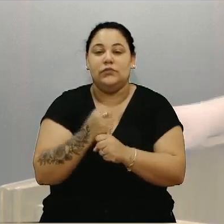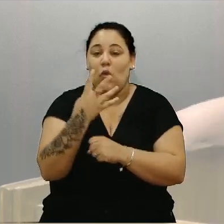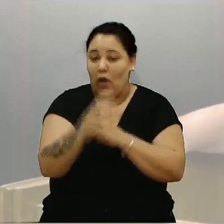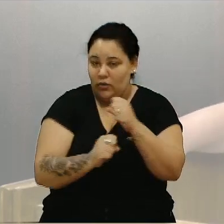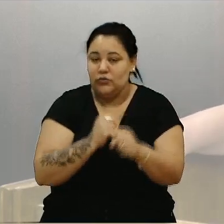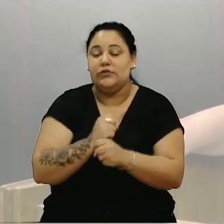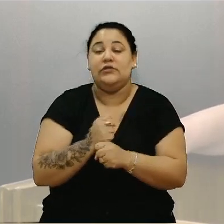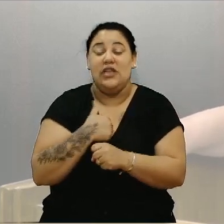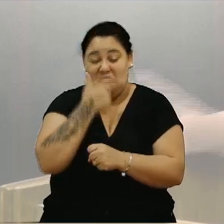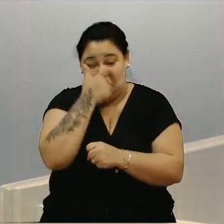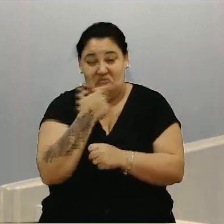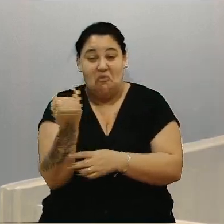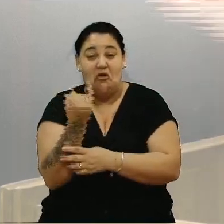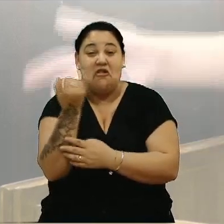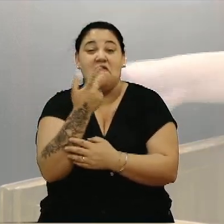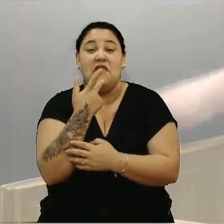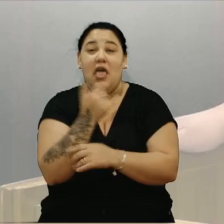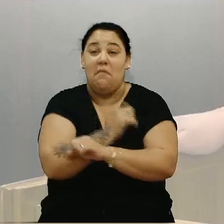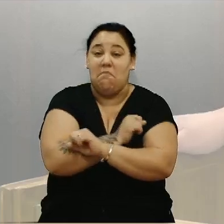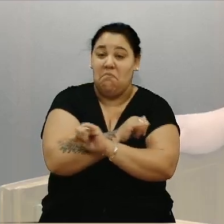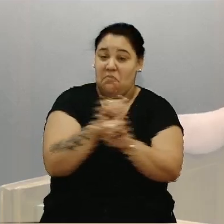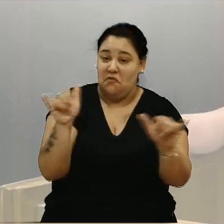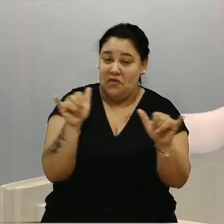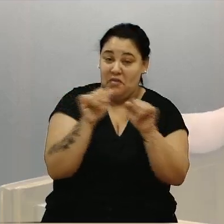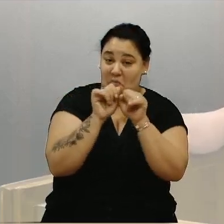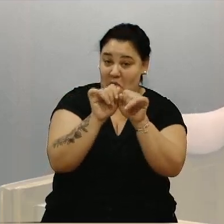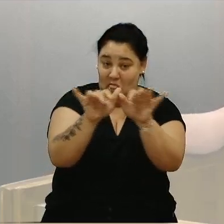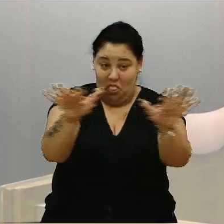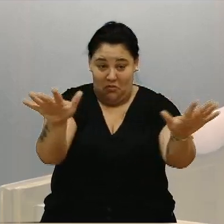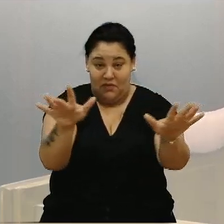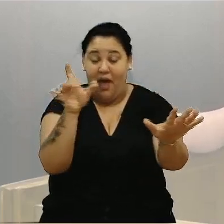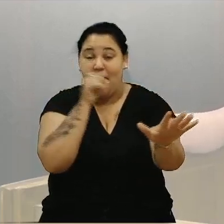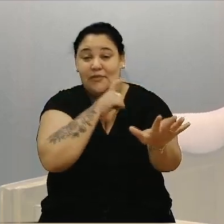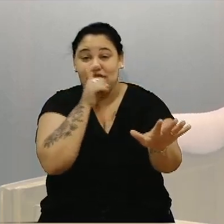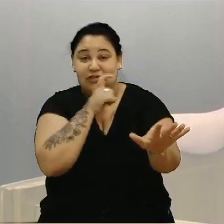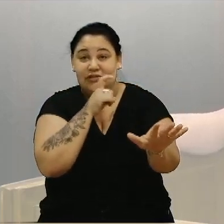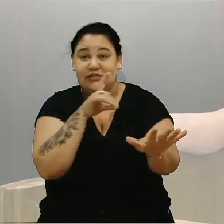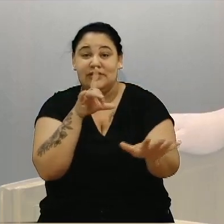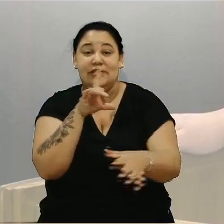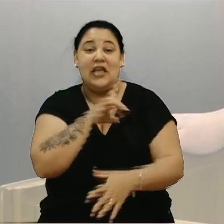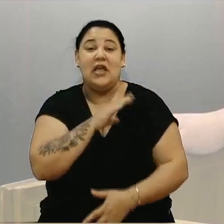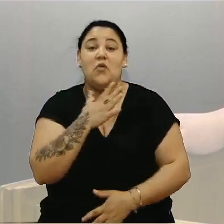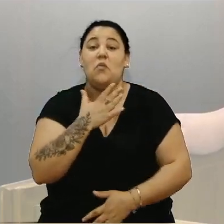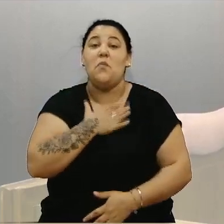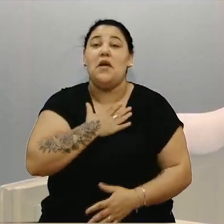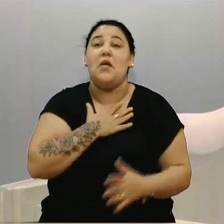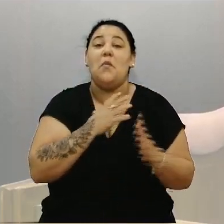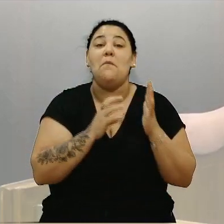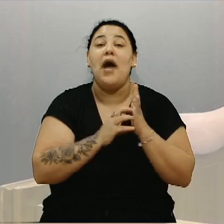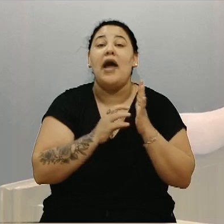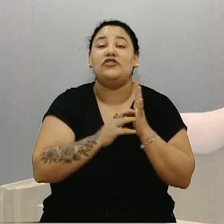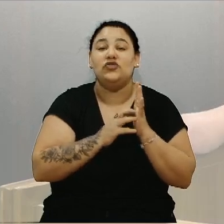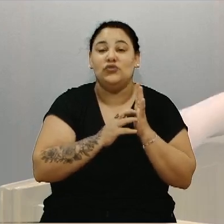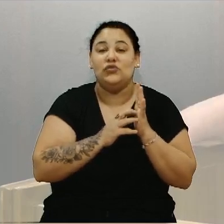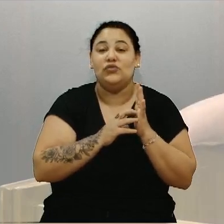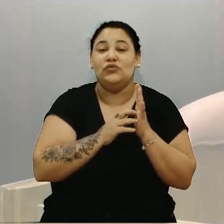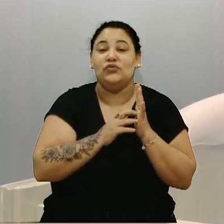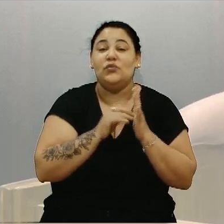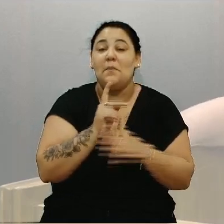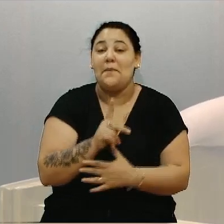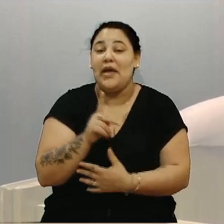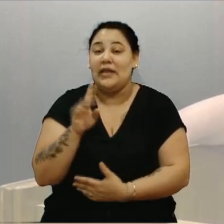aqui publicamente, porque dentre as mentiras está que o meu partido, que o Partido dos